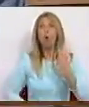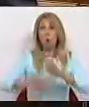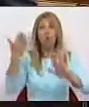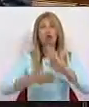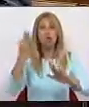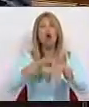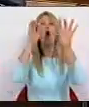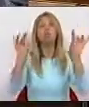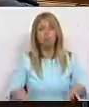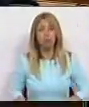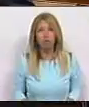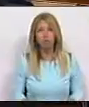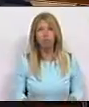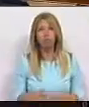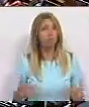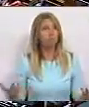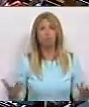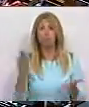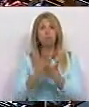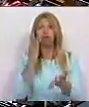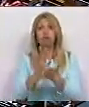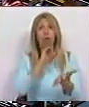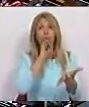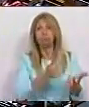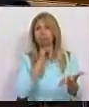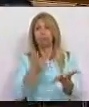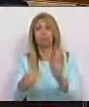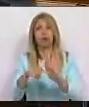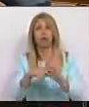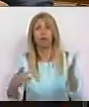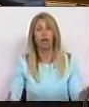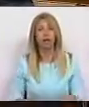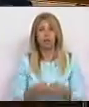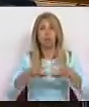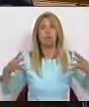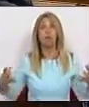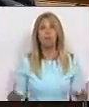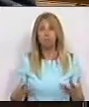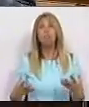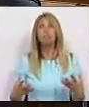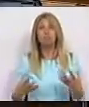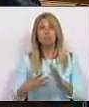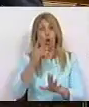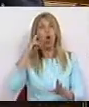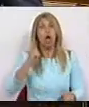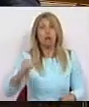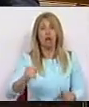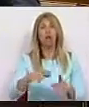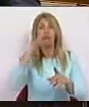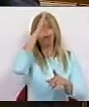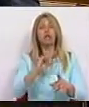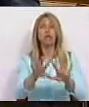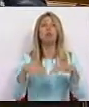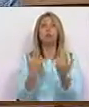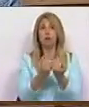urgências dos hospitais, no insucesso escolar galopante, no ataque ao Estado Social na perda de confiança